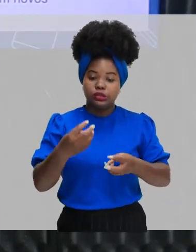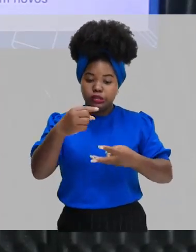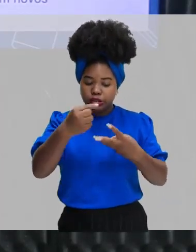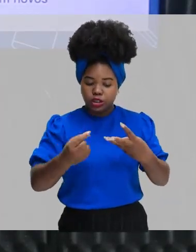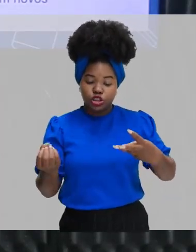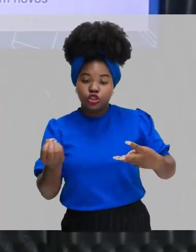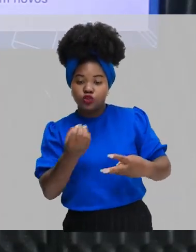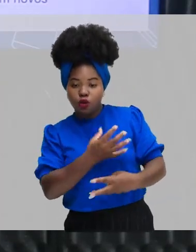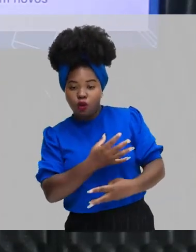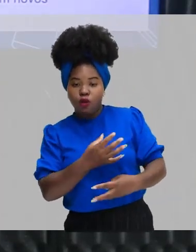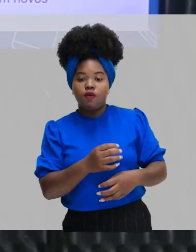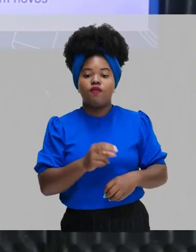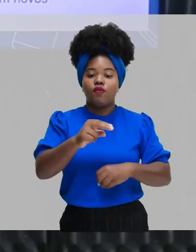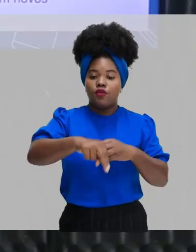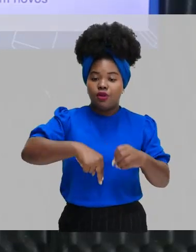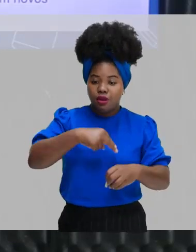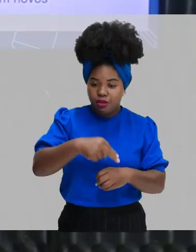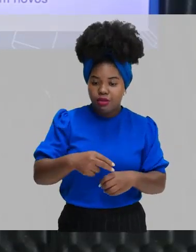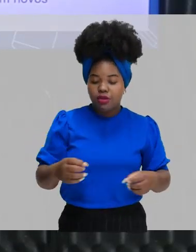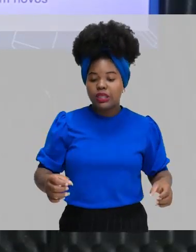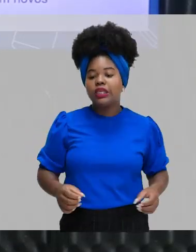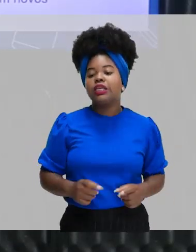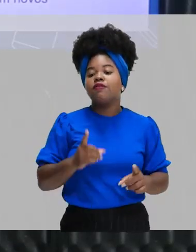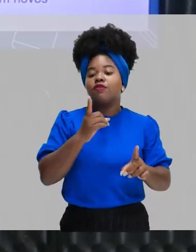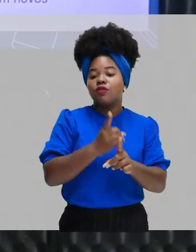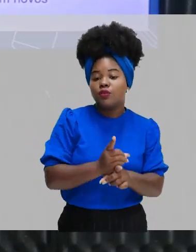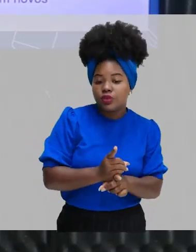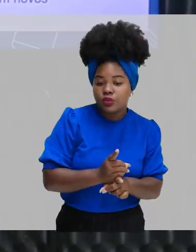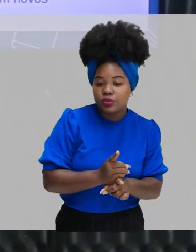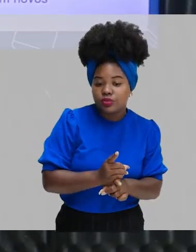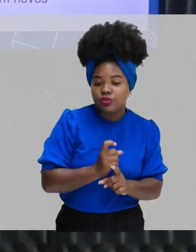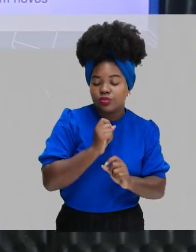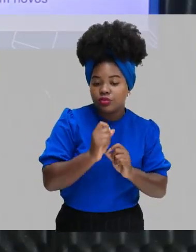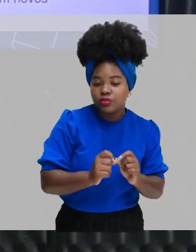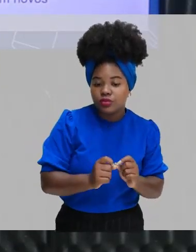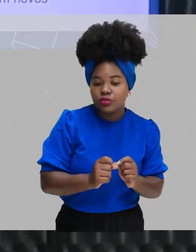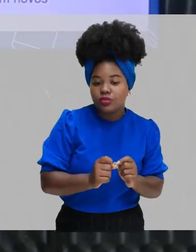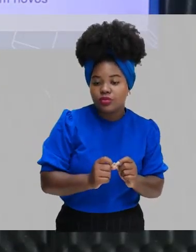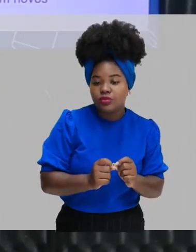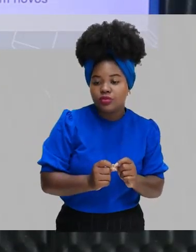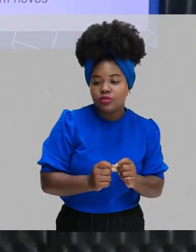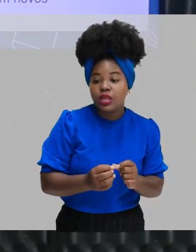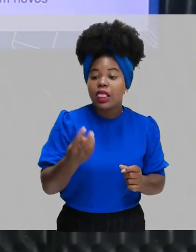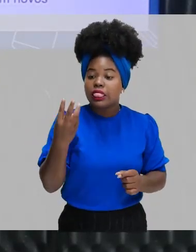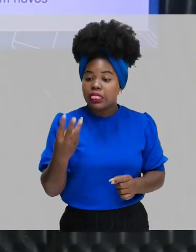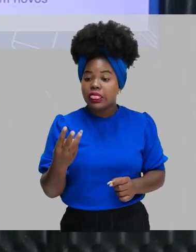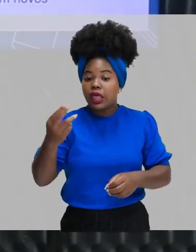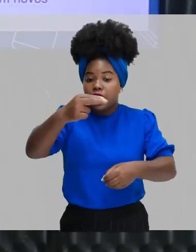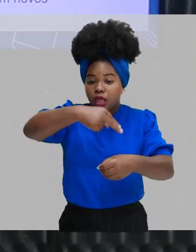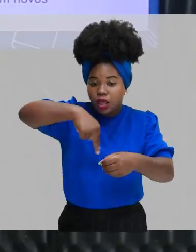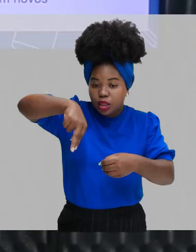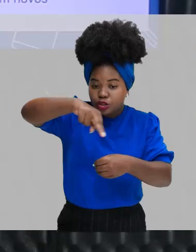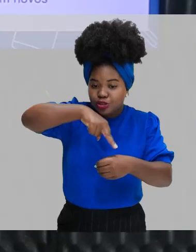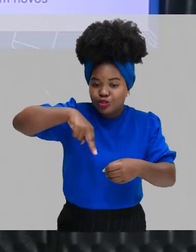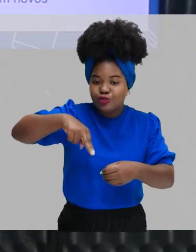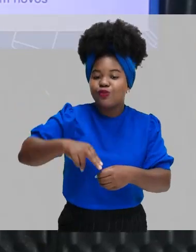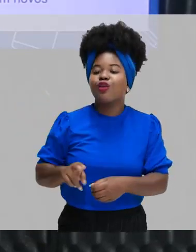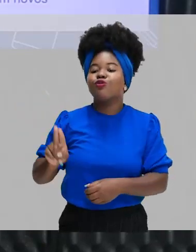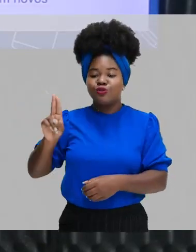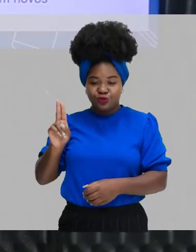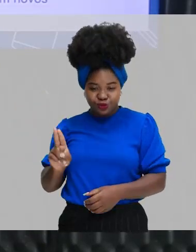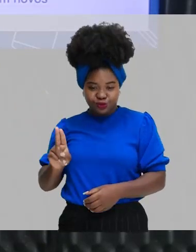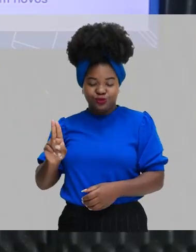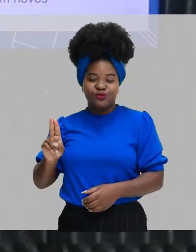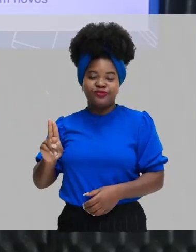nêutrons que vão encontrar pela frente né três núcleos do urânio